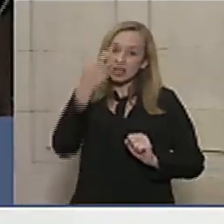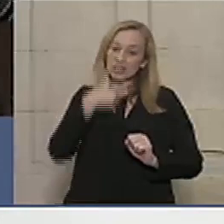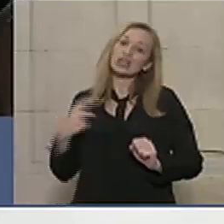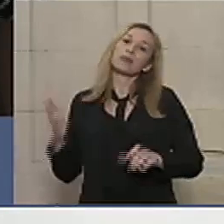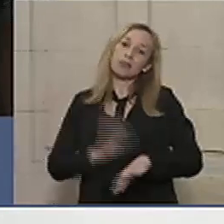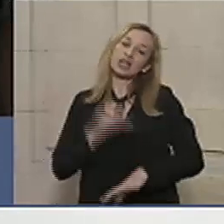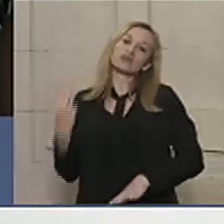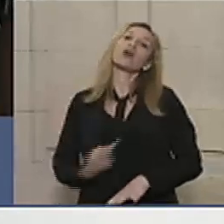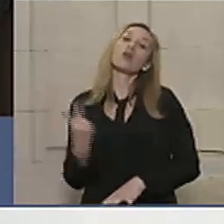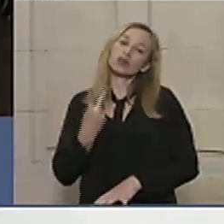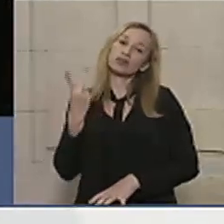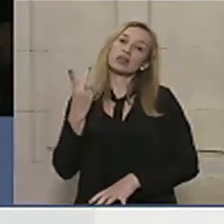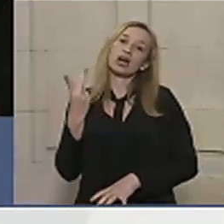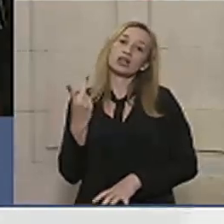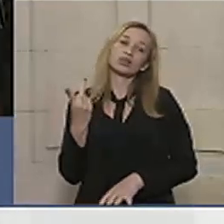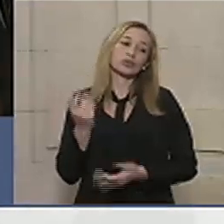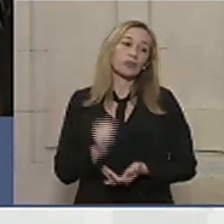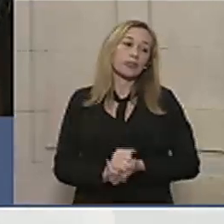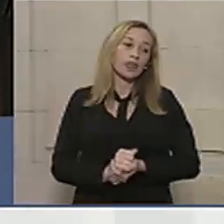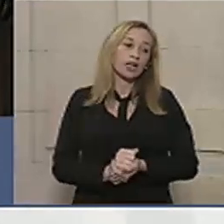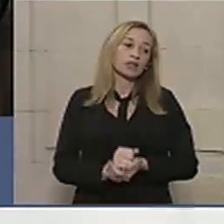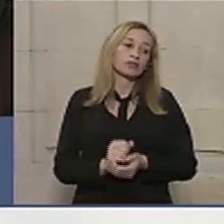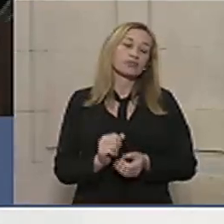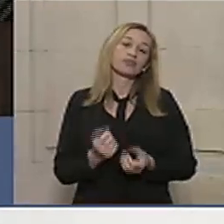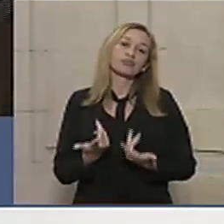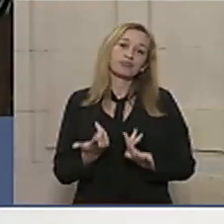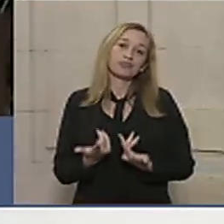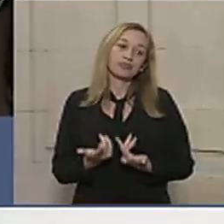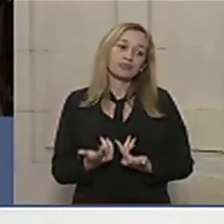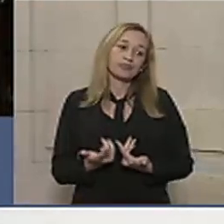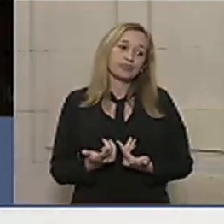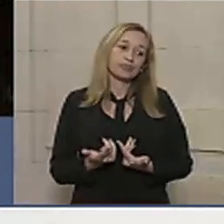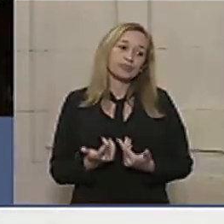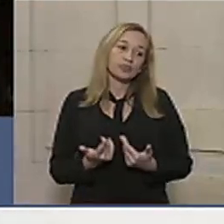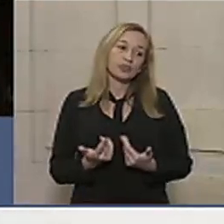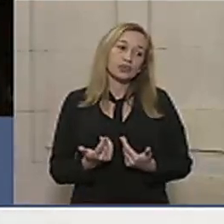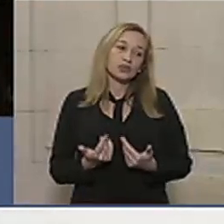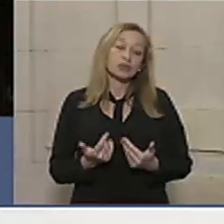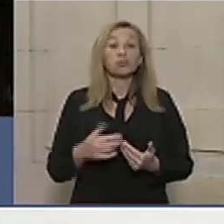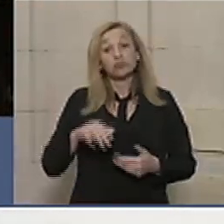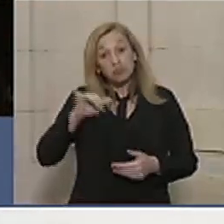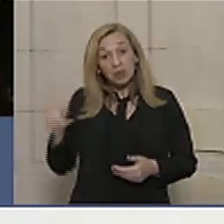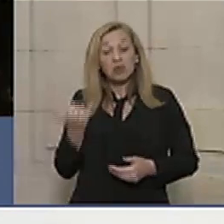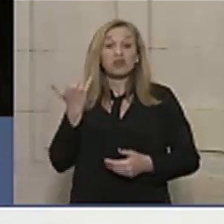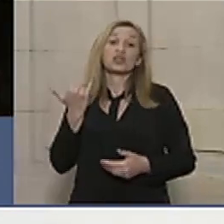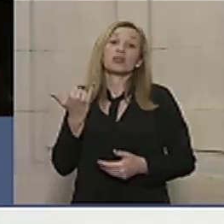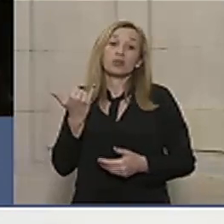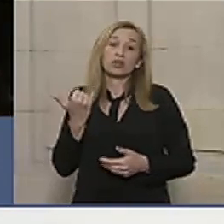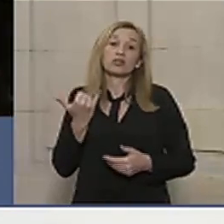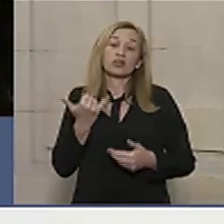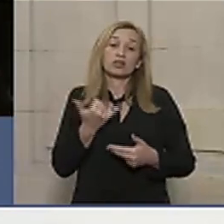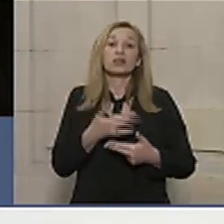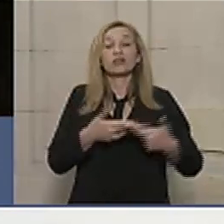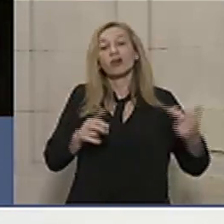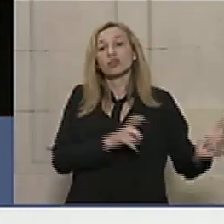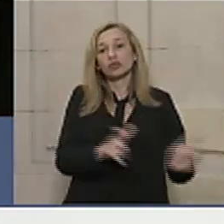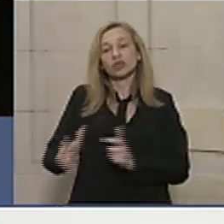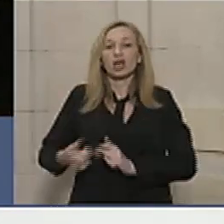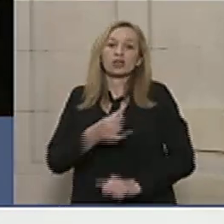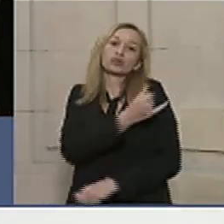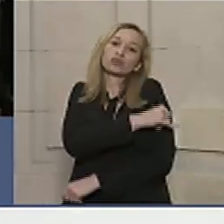arrecadatório. Além disso, faríamos, sem dúvida nenhuma, um maior aproveitamento dos portos aqui no Rio de